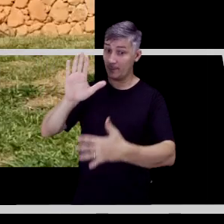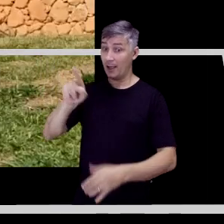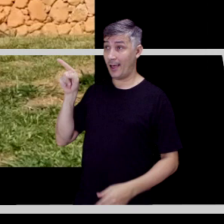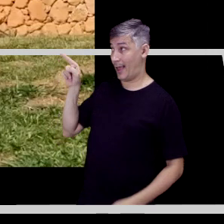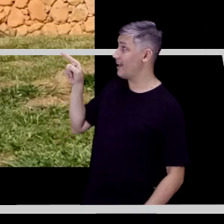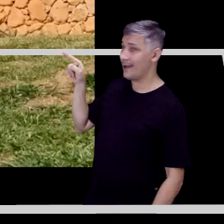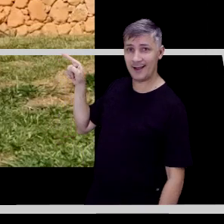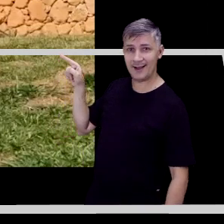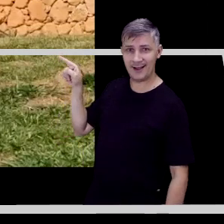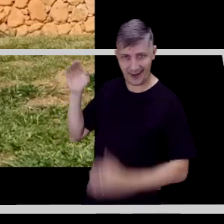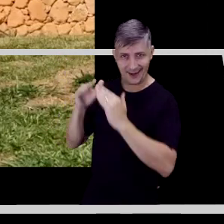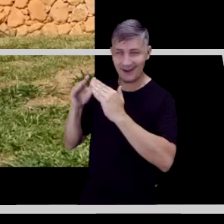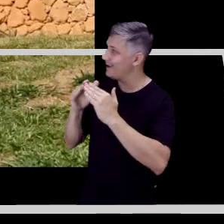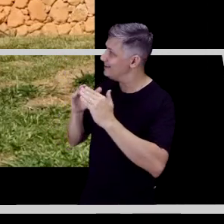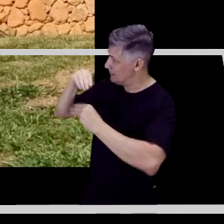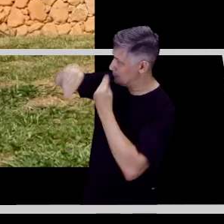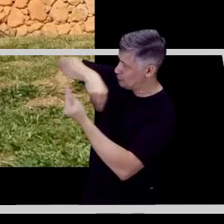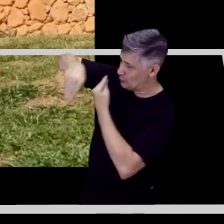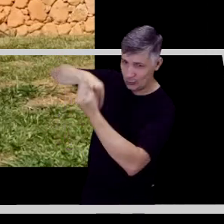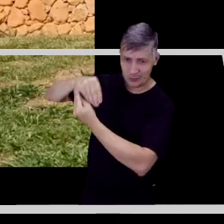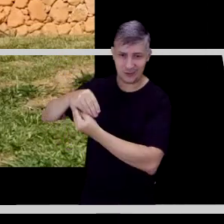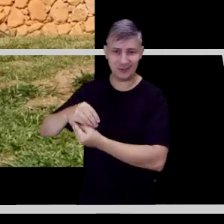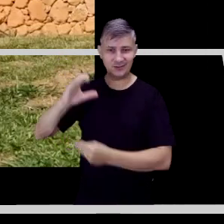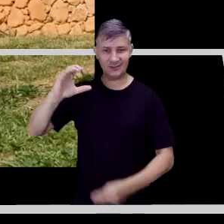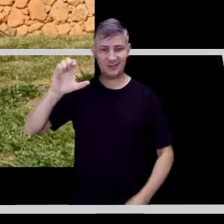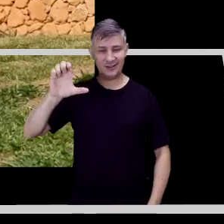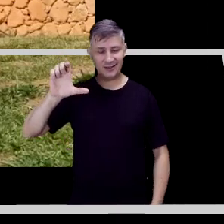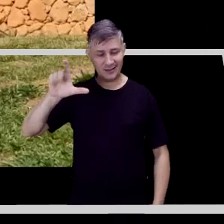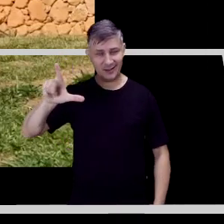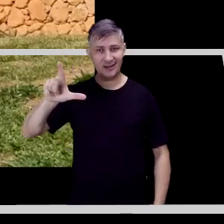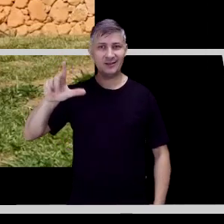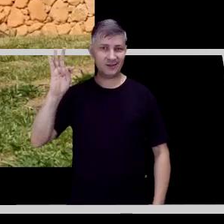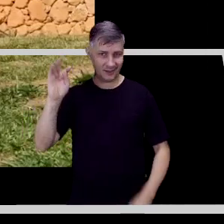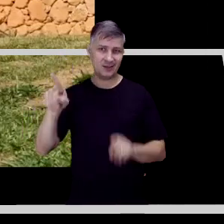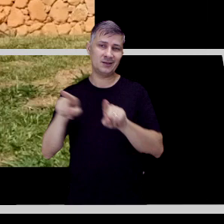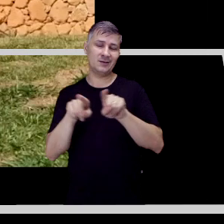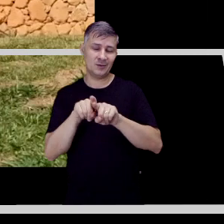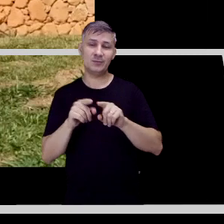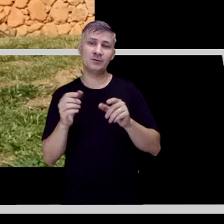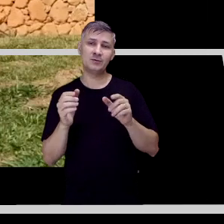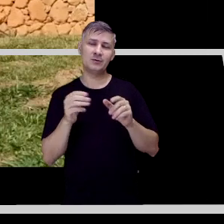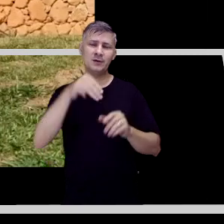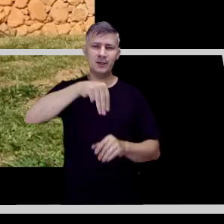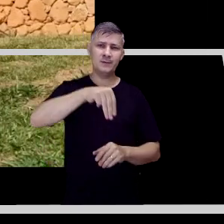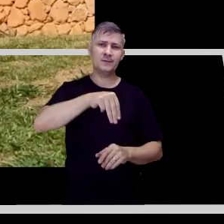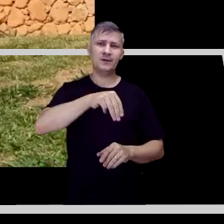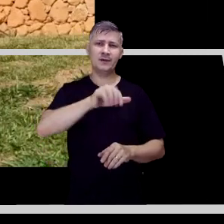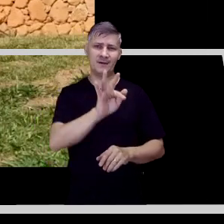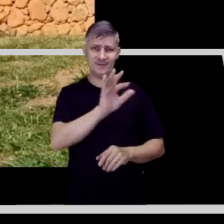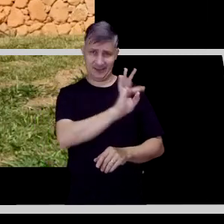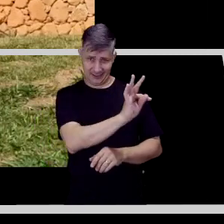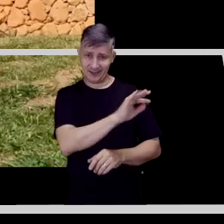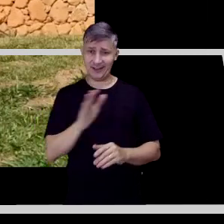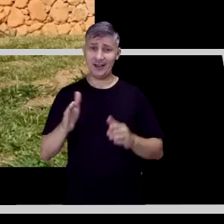mencionei, mas essa casa ela mistura o CLT com o MLC, porque ela tem vãos maiores do que o CLT,